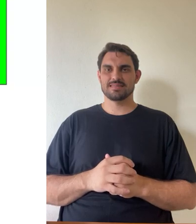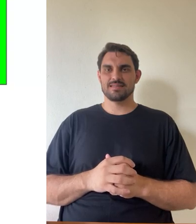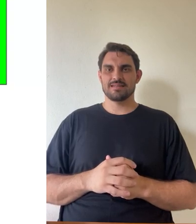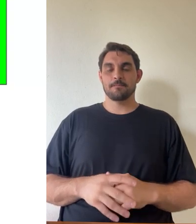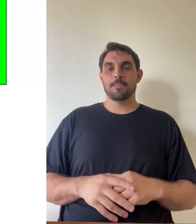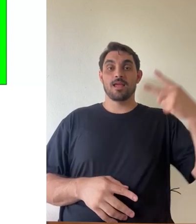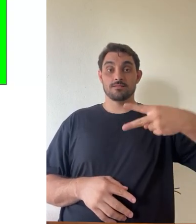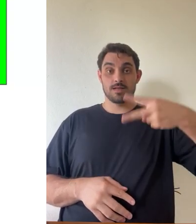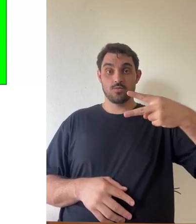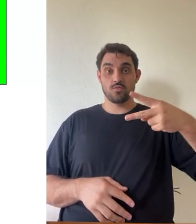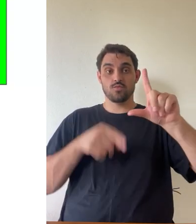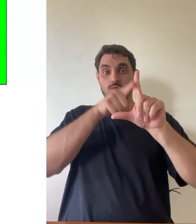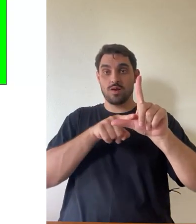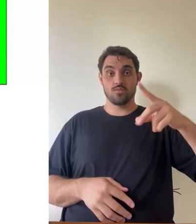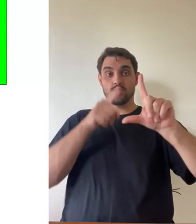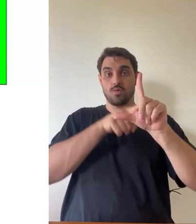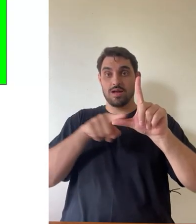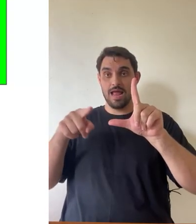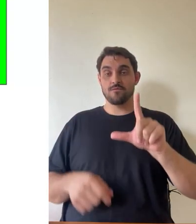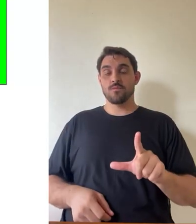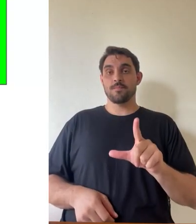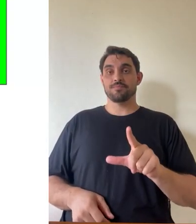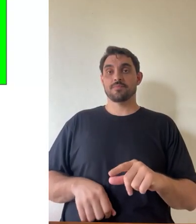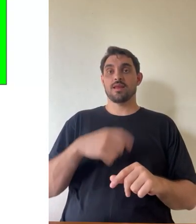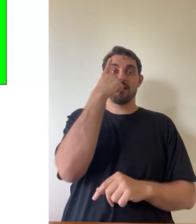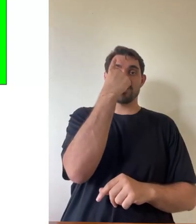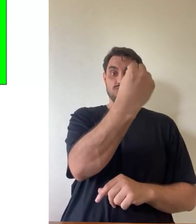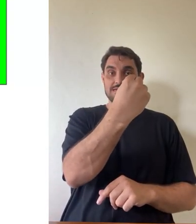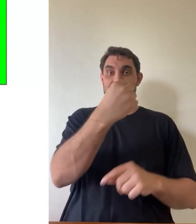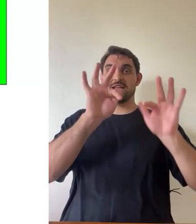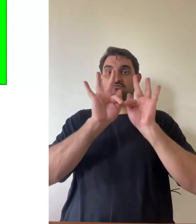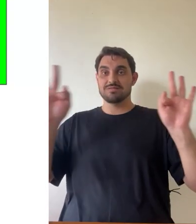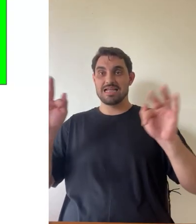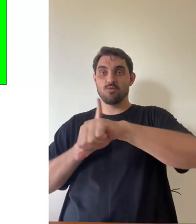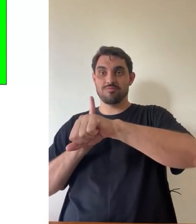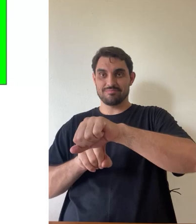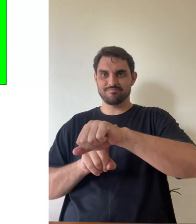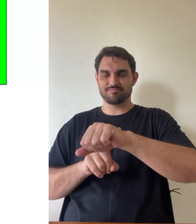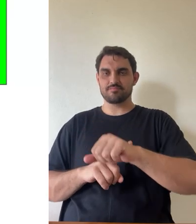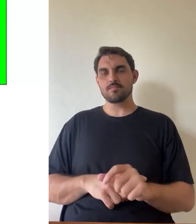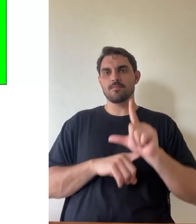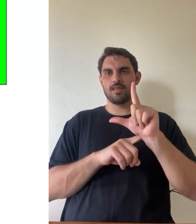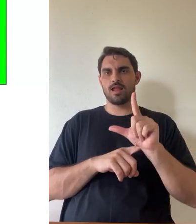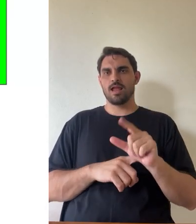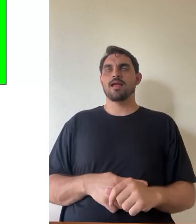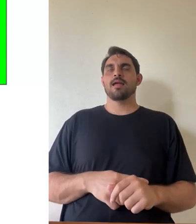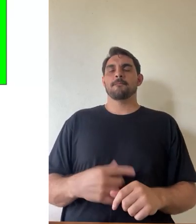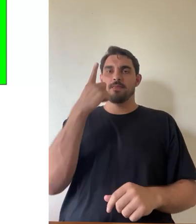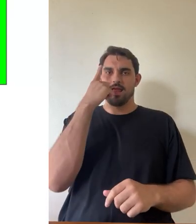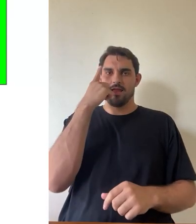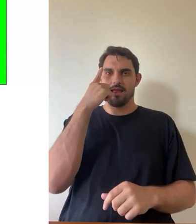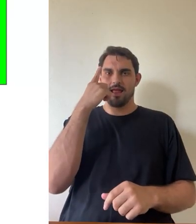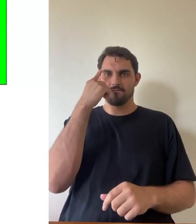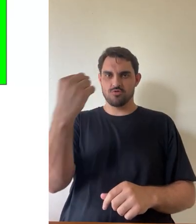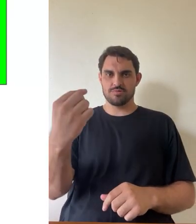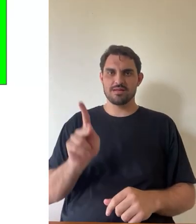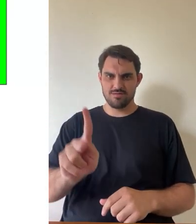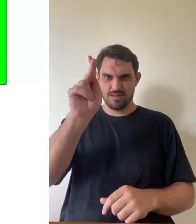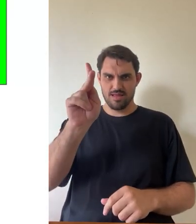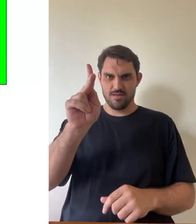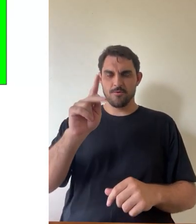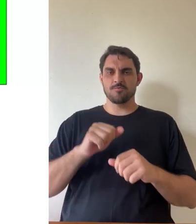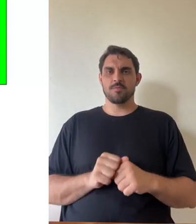da velocidade em função do tempo, como a velocidade é constante e o valor é de 5 metros